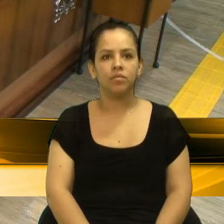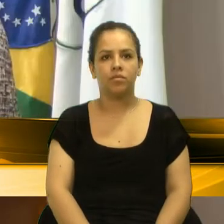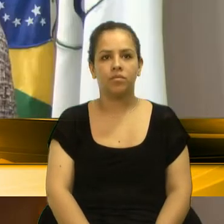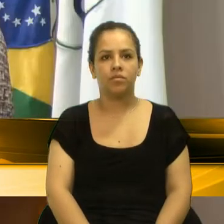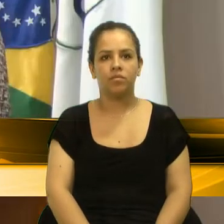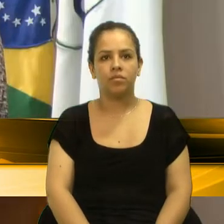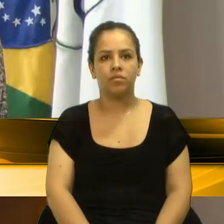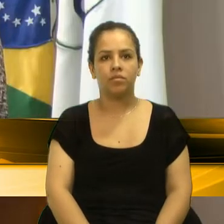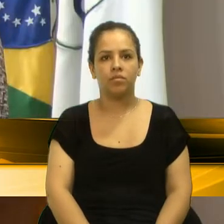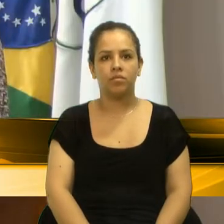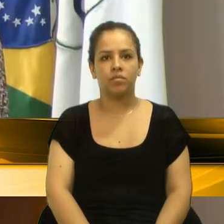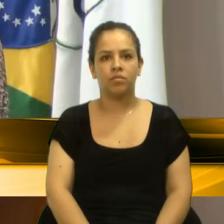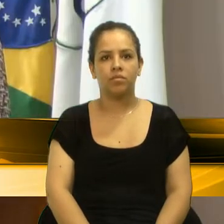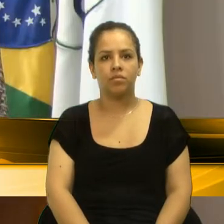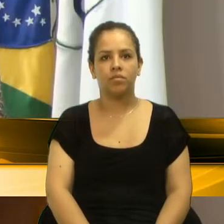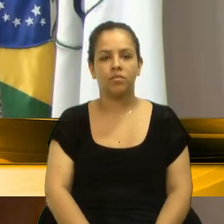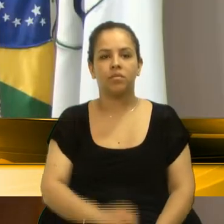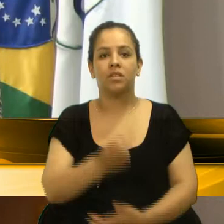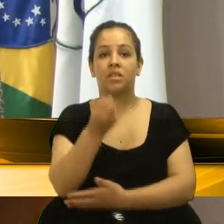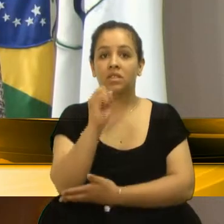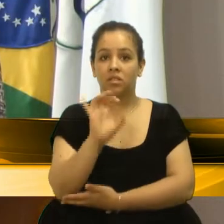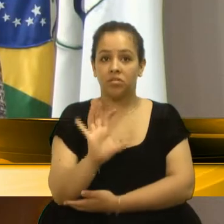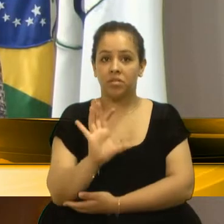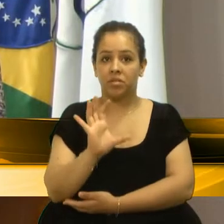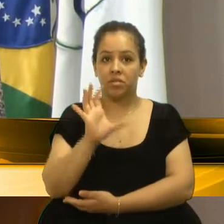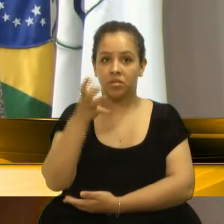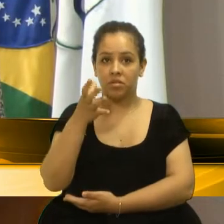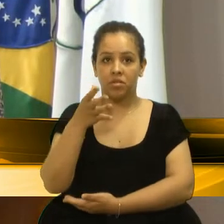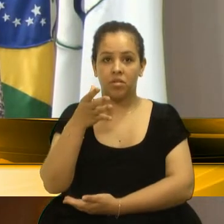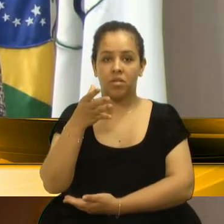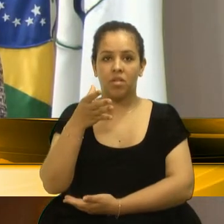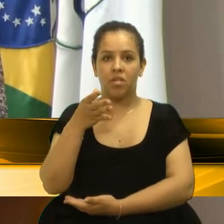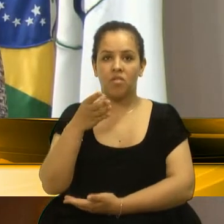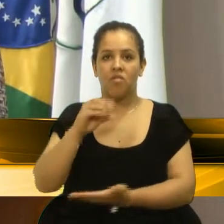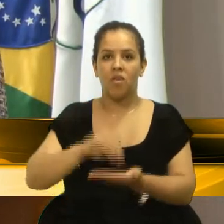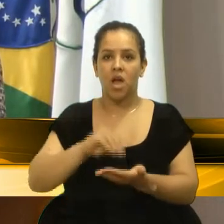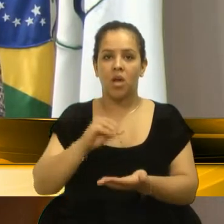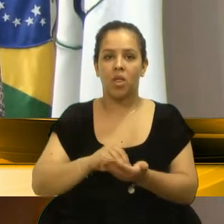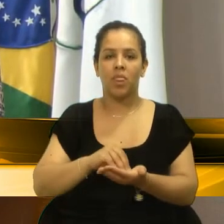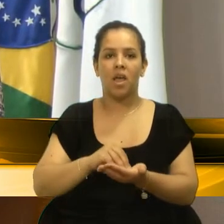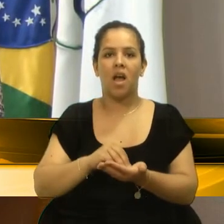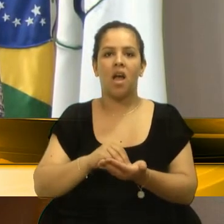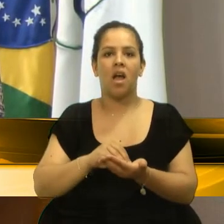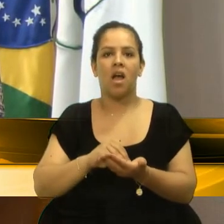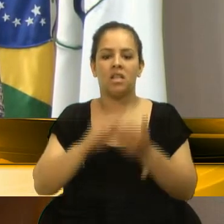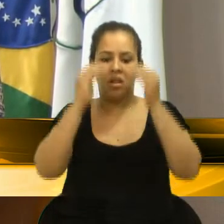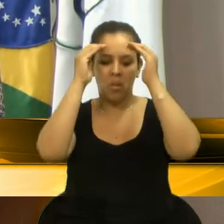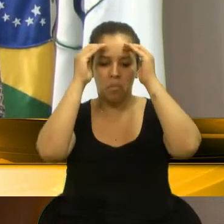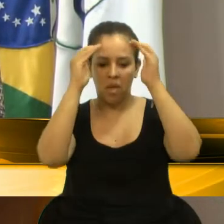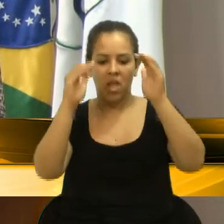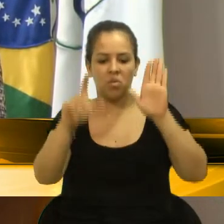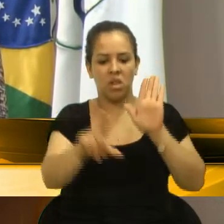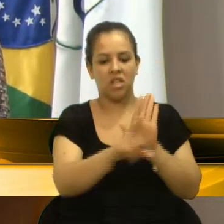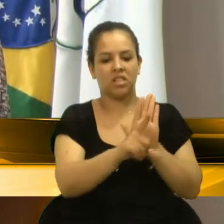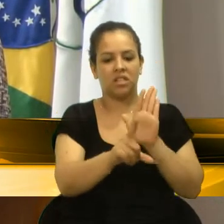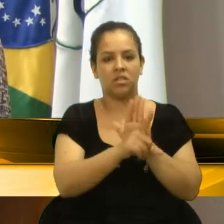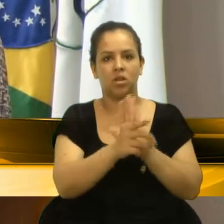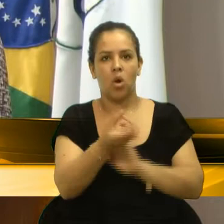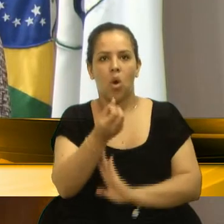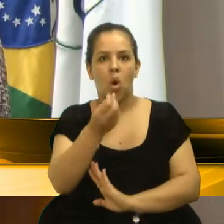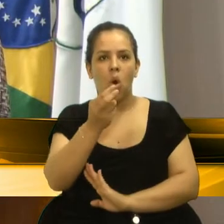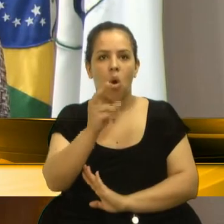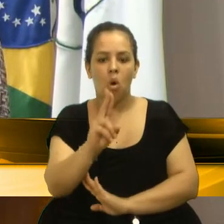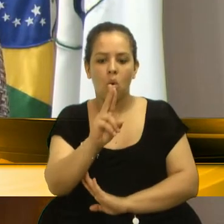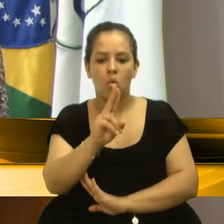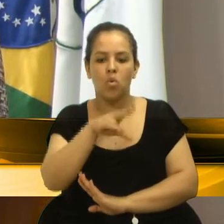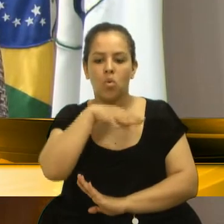Vejamos ainda, se houvesse qualquer desrespeito à legislação ou ainda algo que fosse afetar a